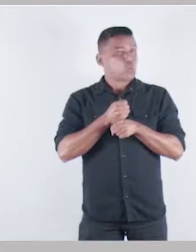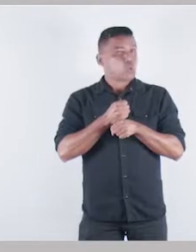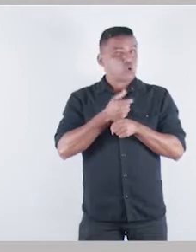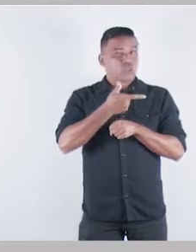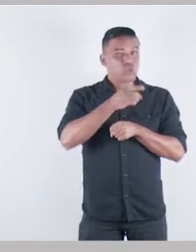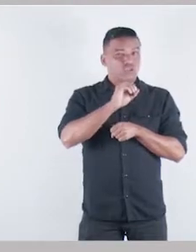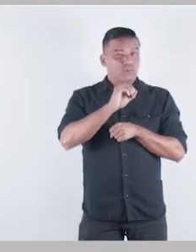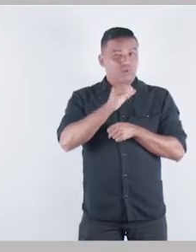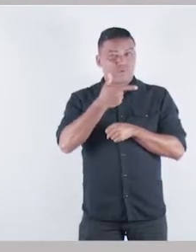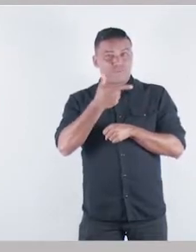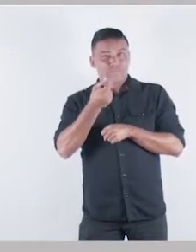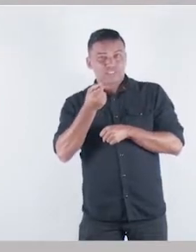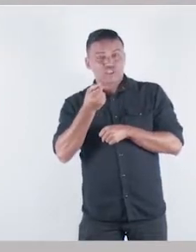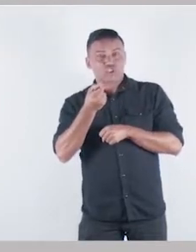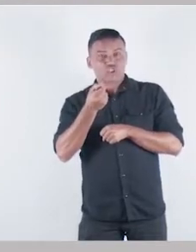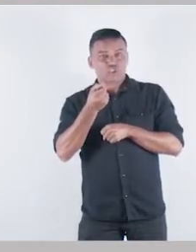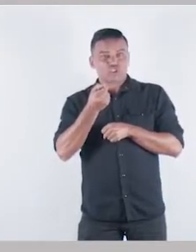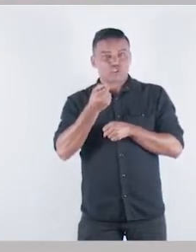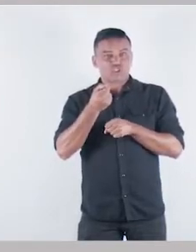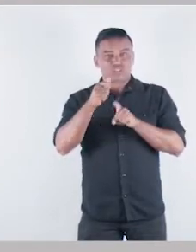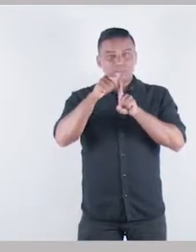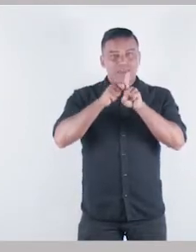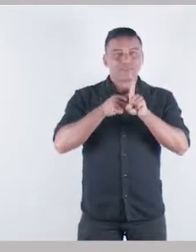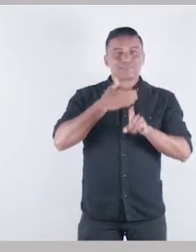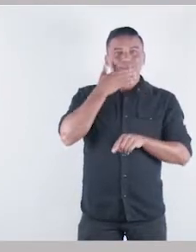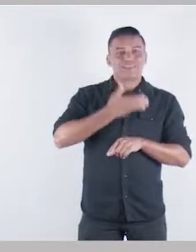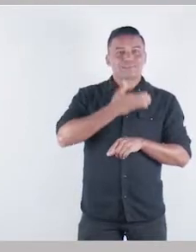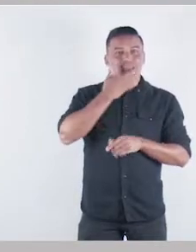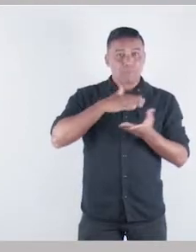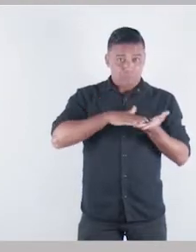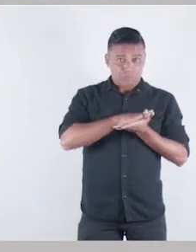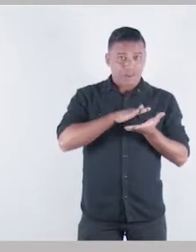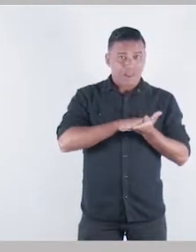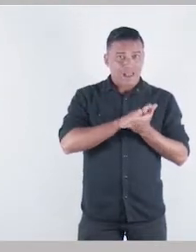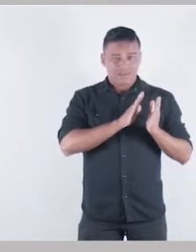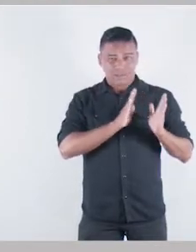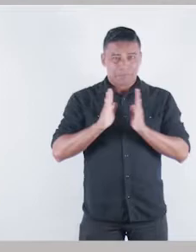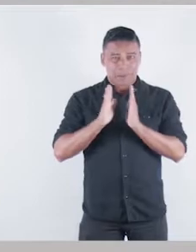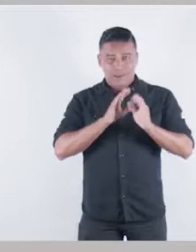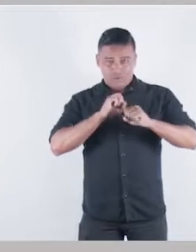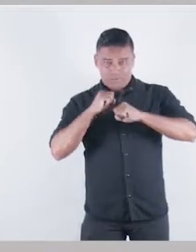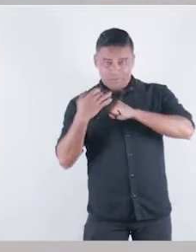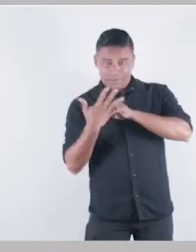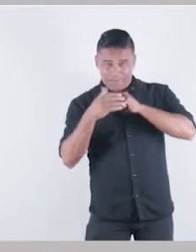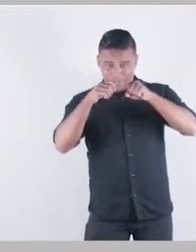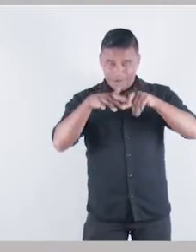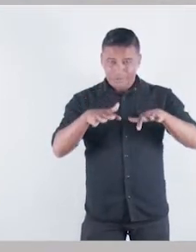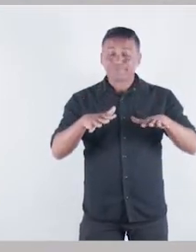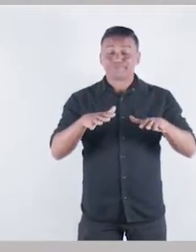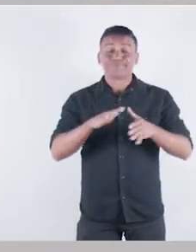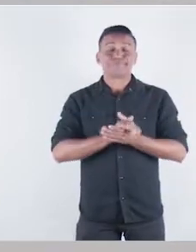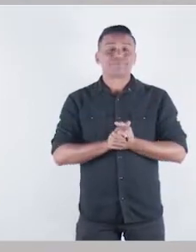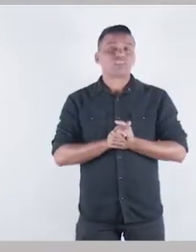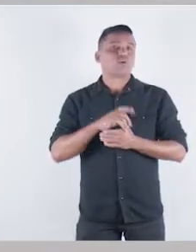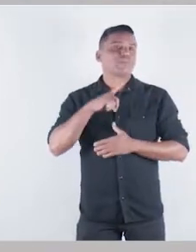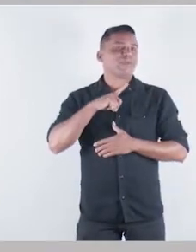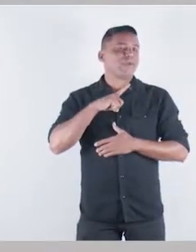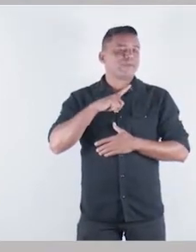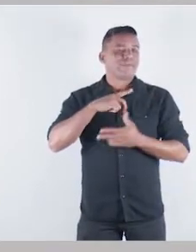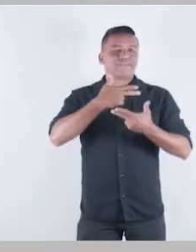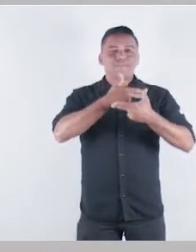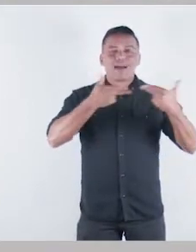2020, no final de 2020, em dezembro de 2020, pegamos a pandemia aí, ainda assim, como eu fiz várias lives